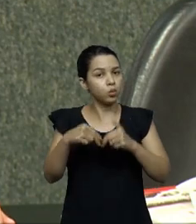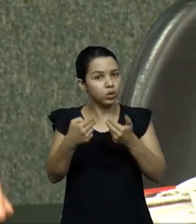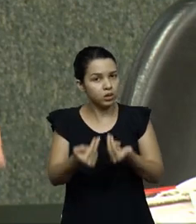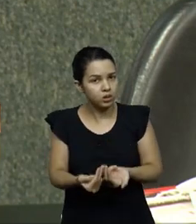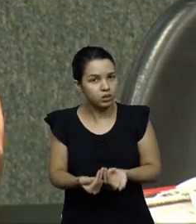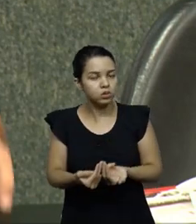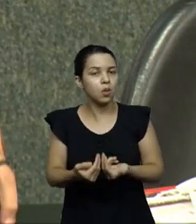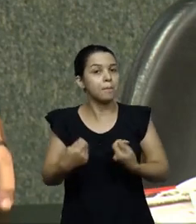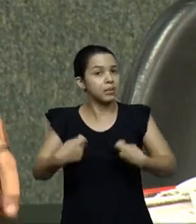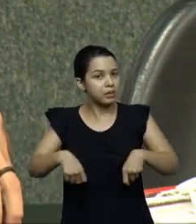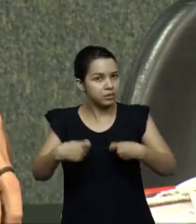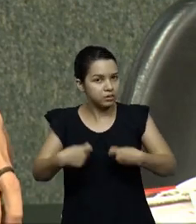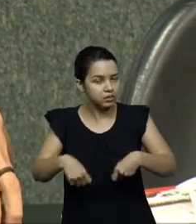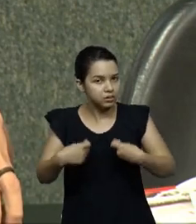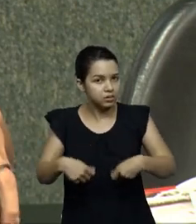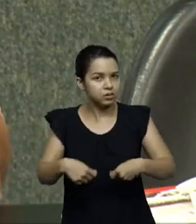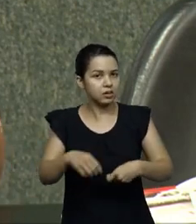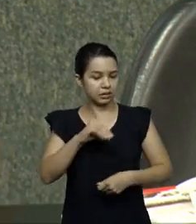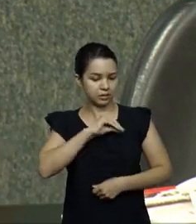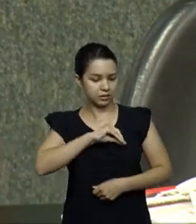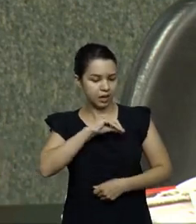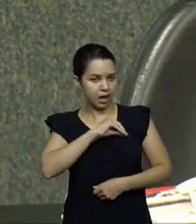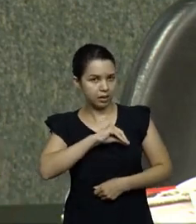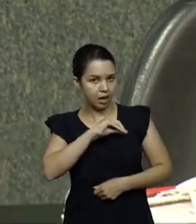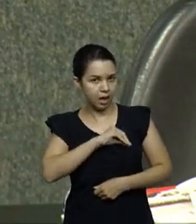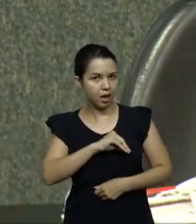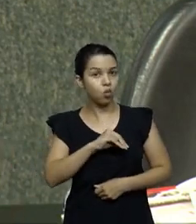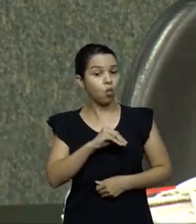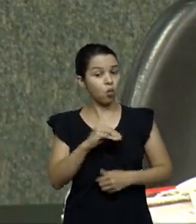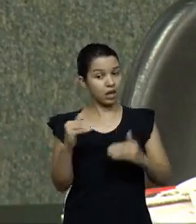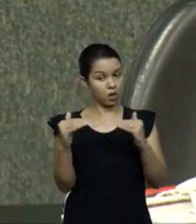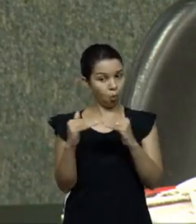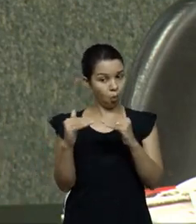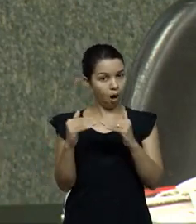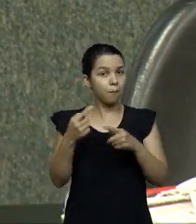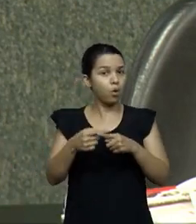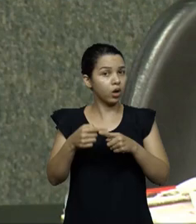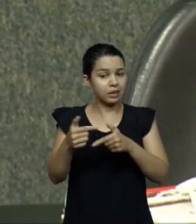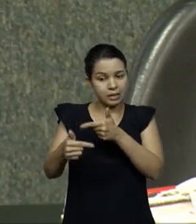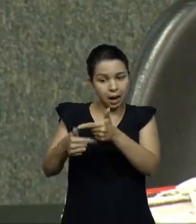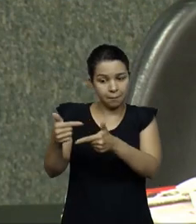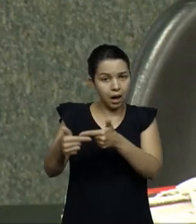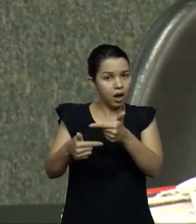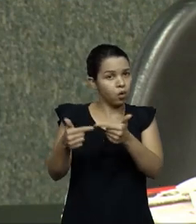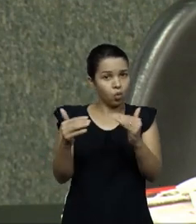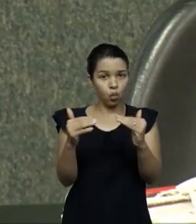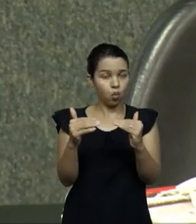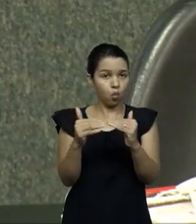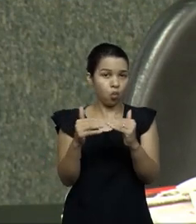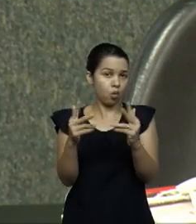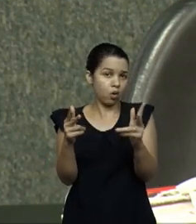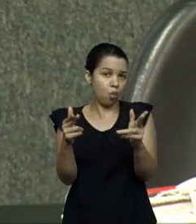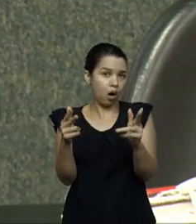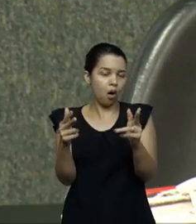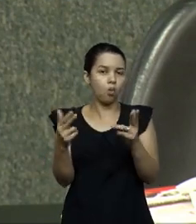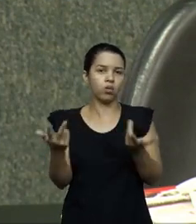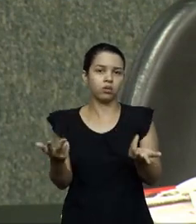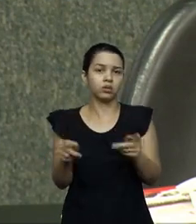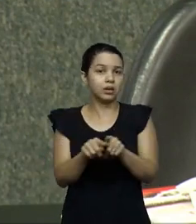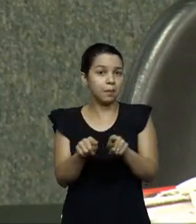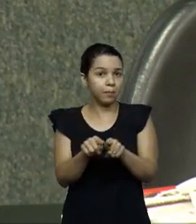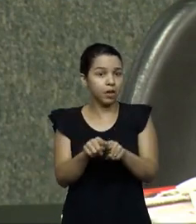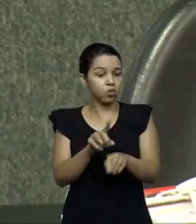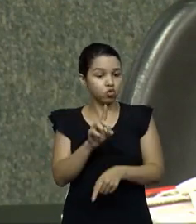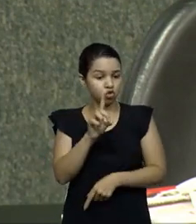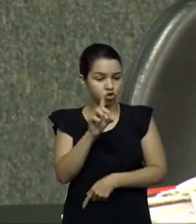não só receber salário igual porque eu trabalho igual Master também os mesmos direitos e